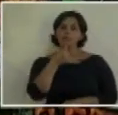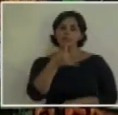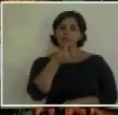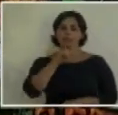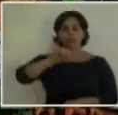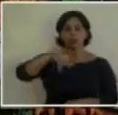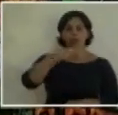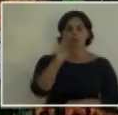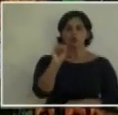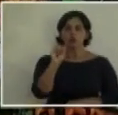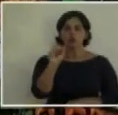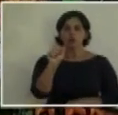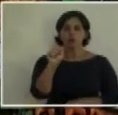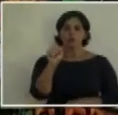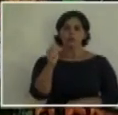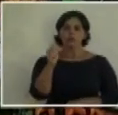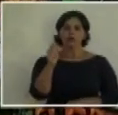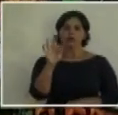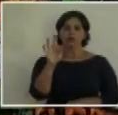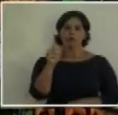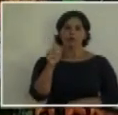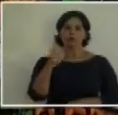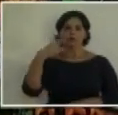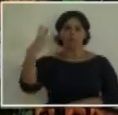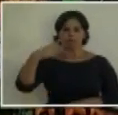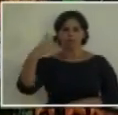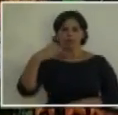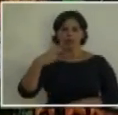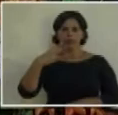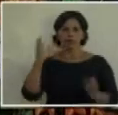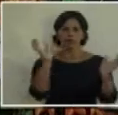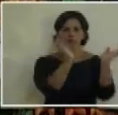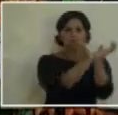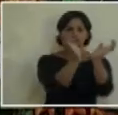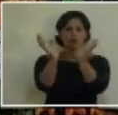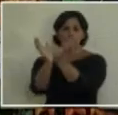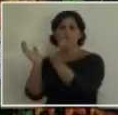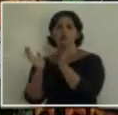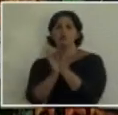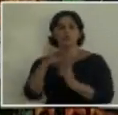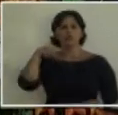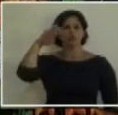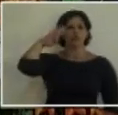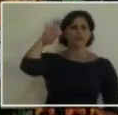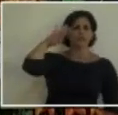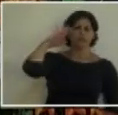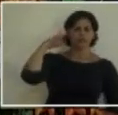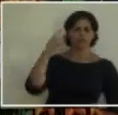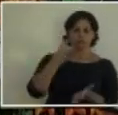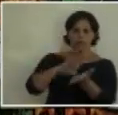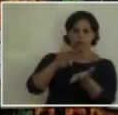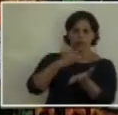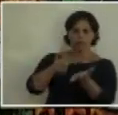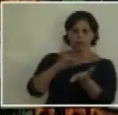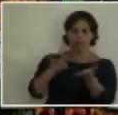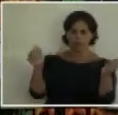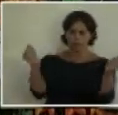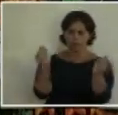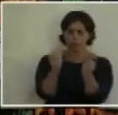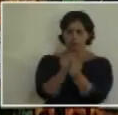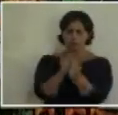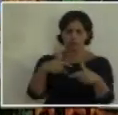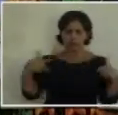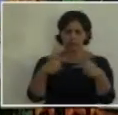Ele não esconde num buraco. A Bíblia diz que Josafá se pôs em pé e começou